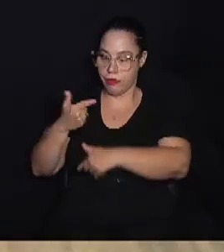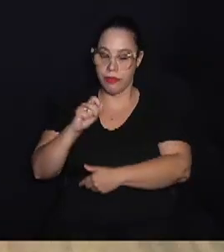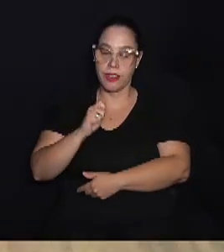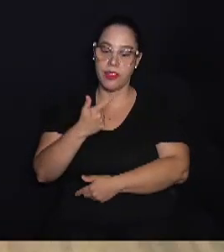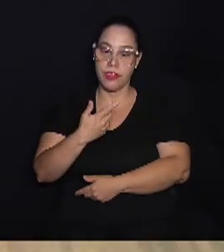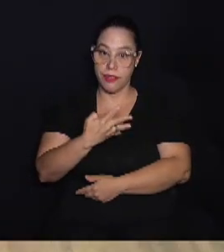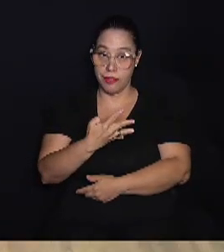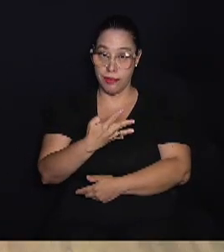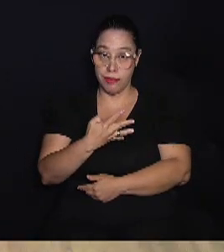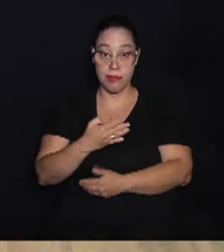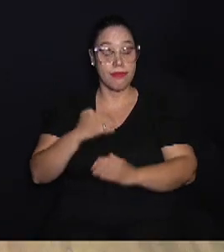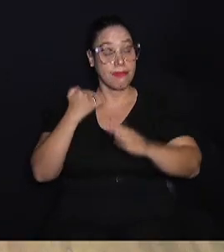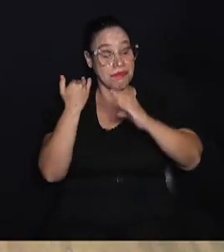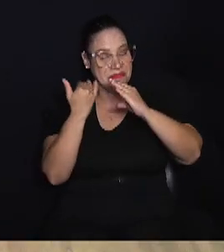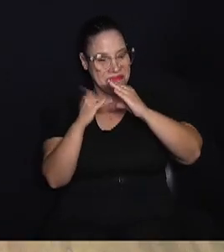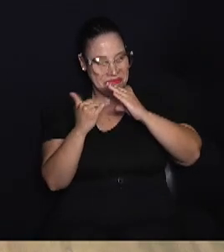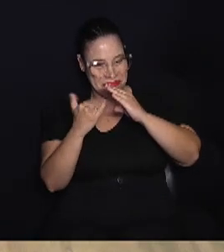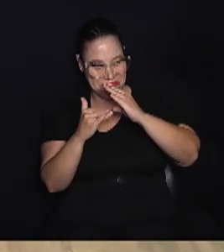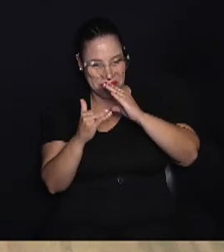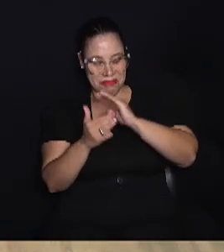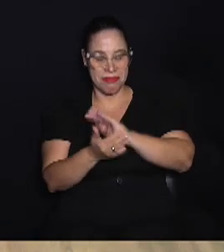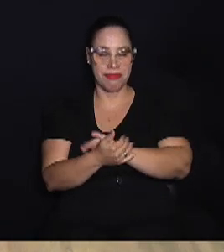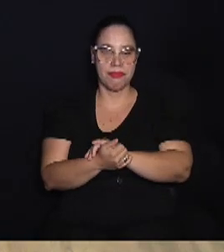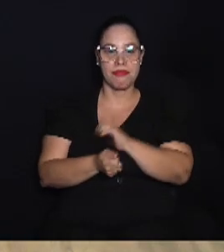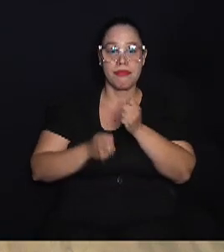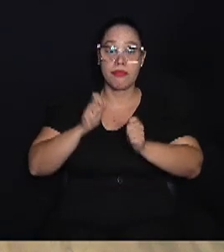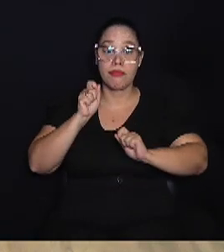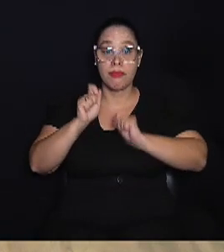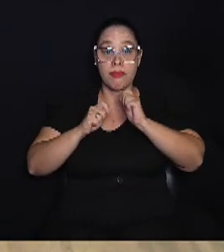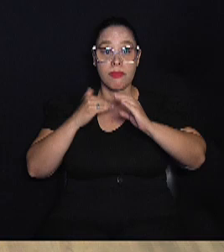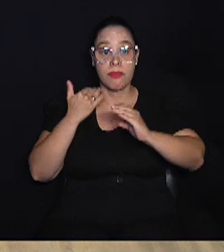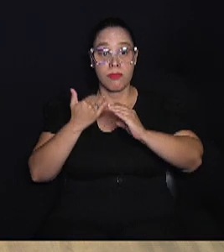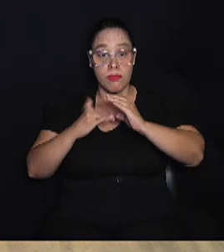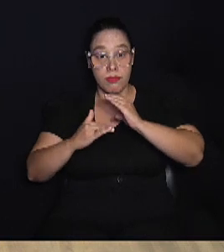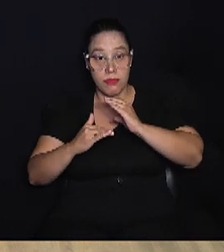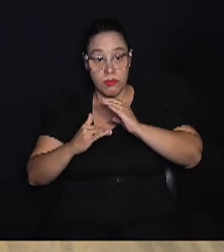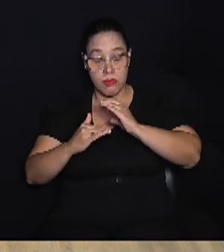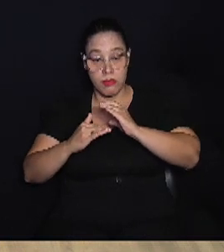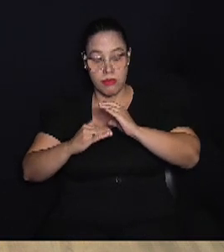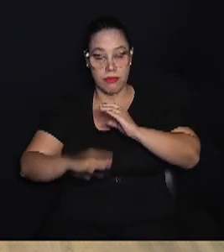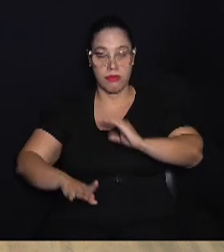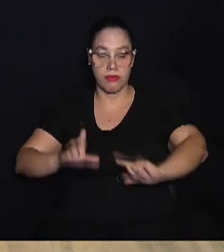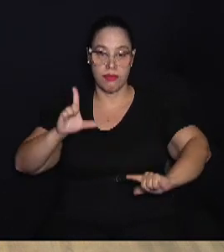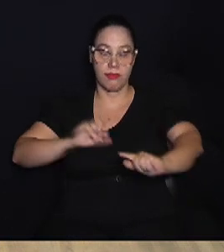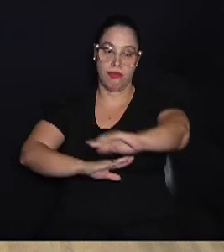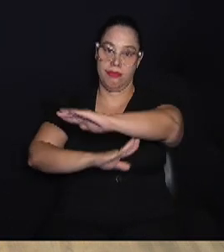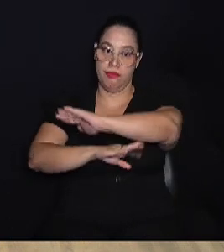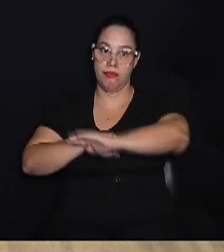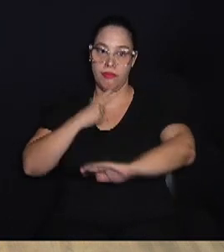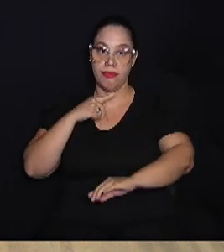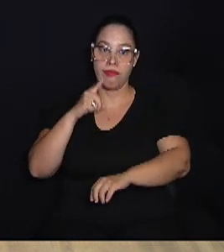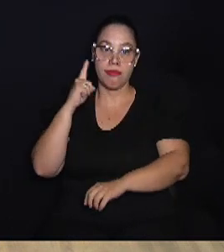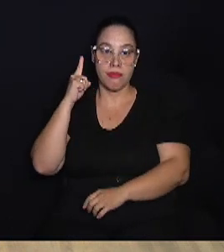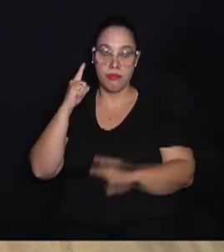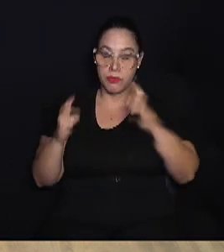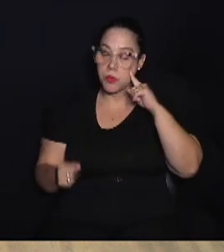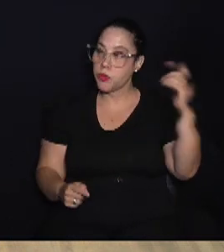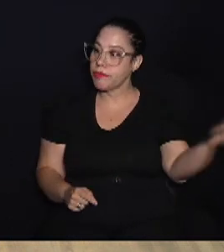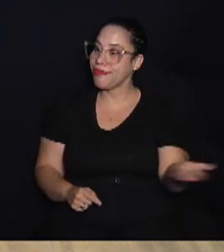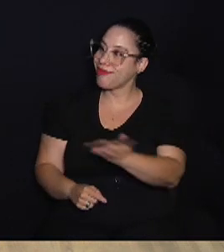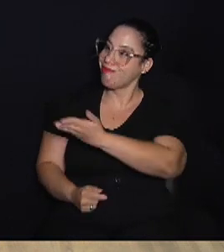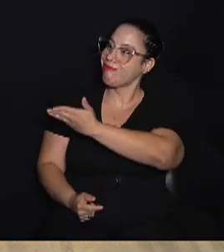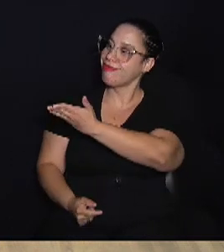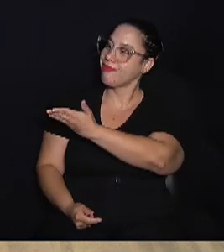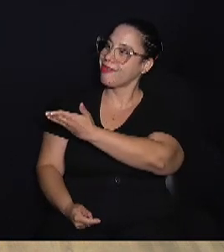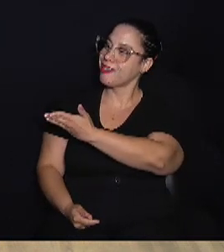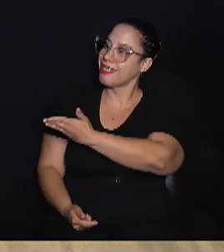2024. Participe com a gente e mande a sua mensagem para a redação da TV Câmara Campinas no 19